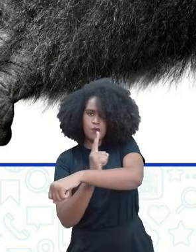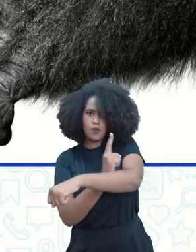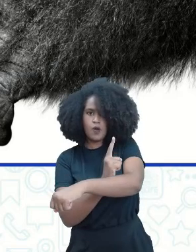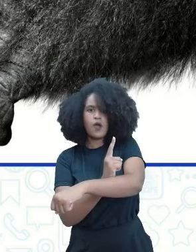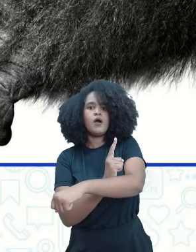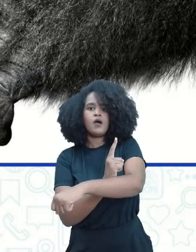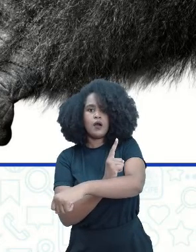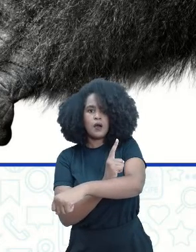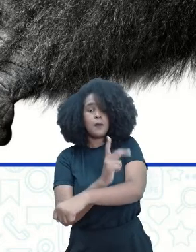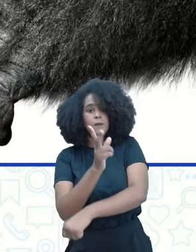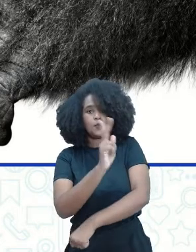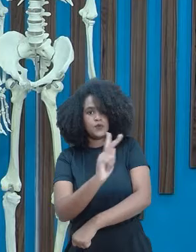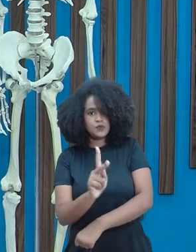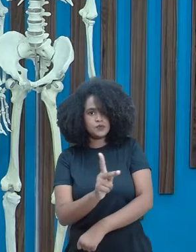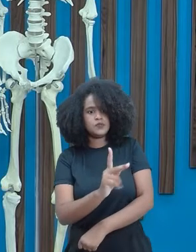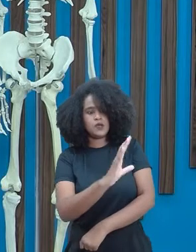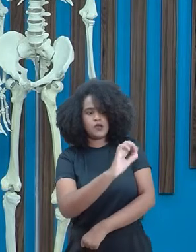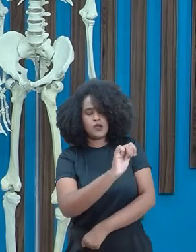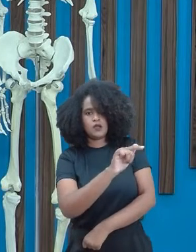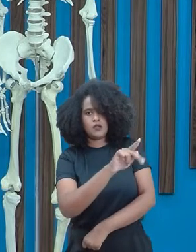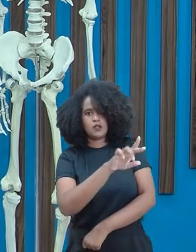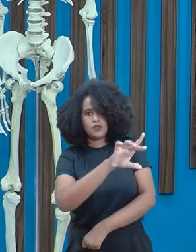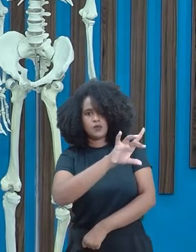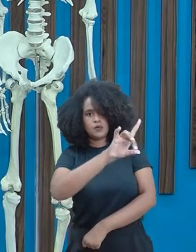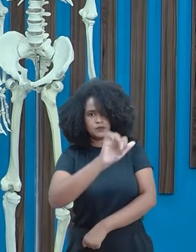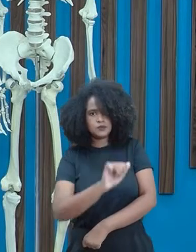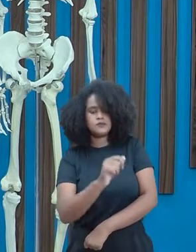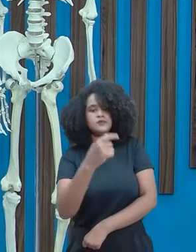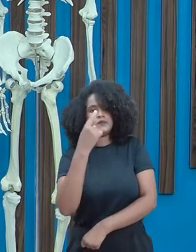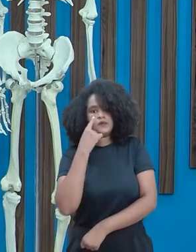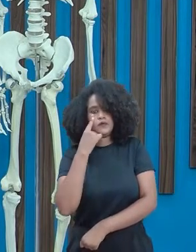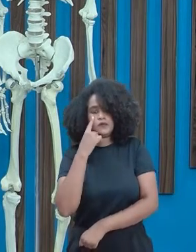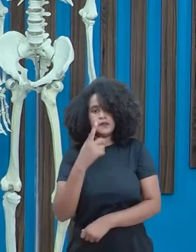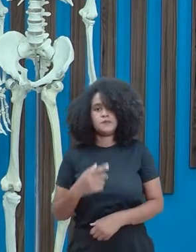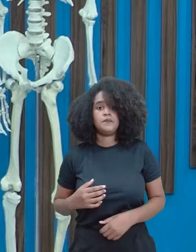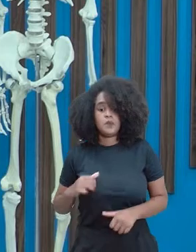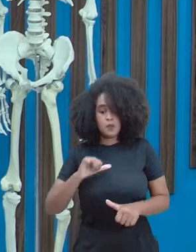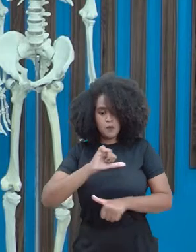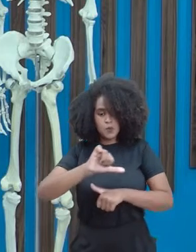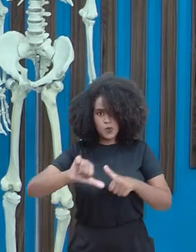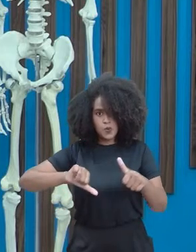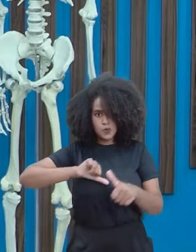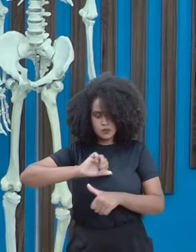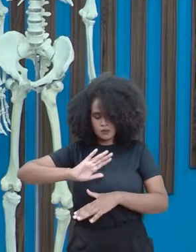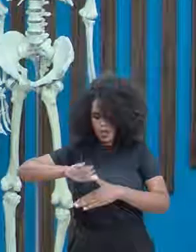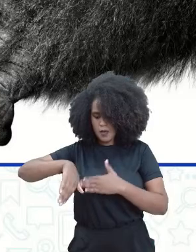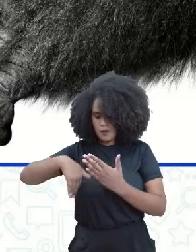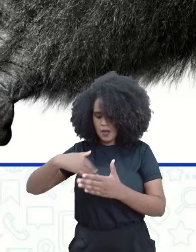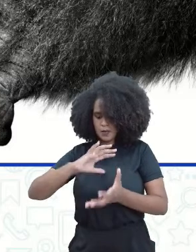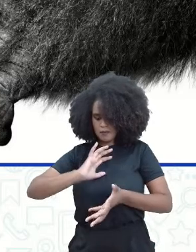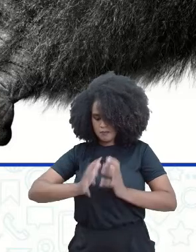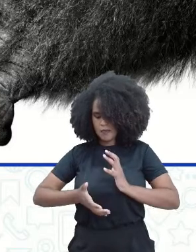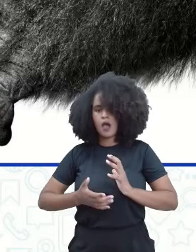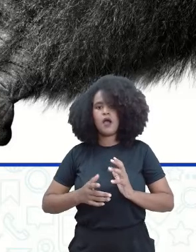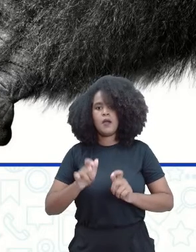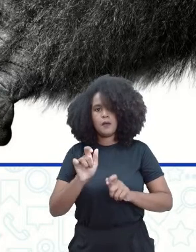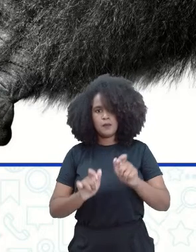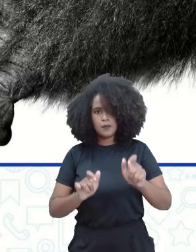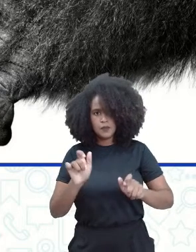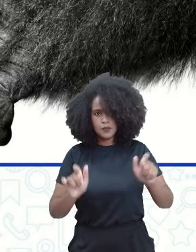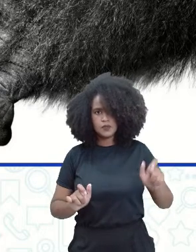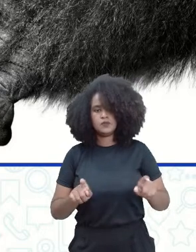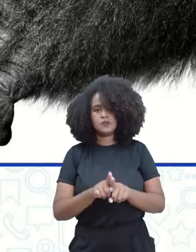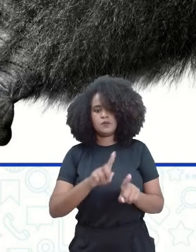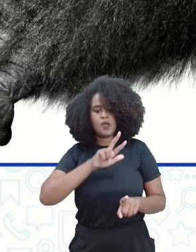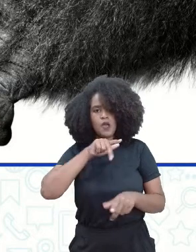Cláudia, que a gente vai falar, não é, que o processo pelo qual ocorrem as mudanças e transformações nos seres vivos ao longo